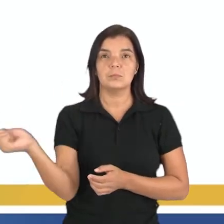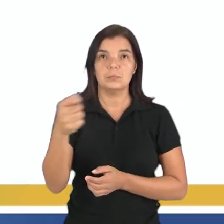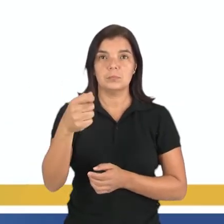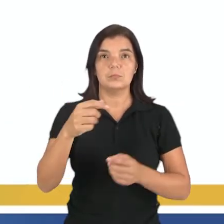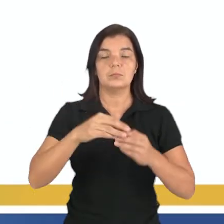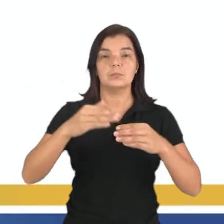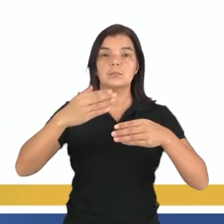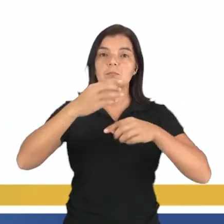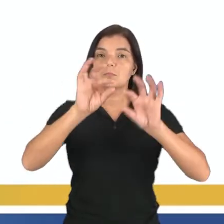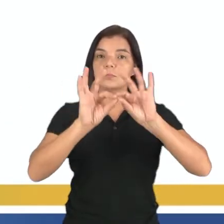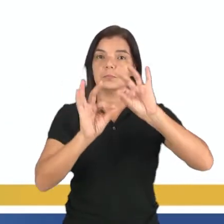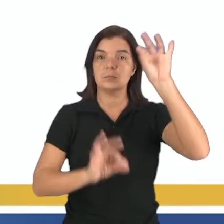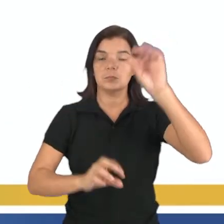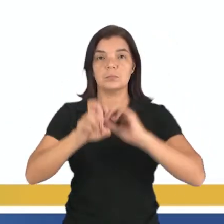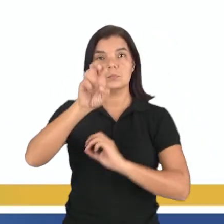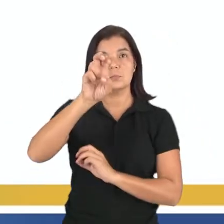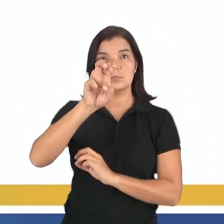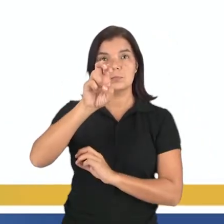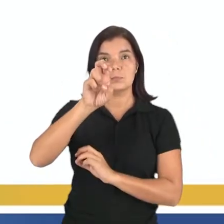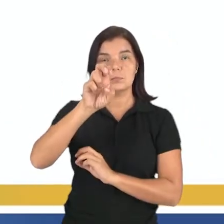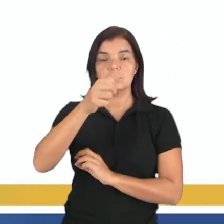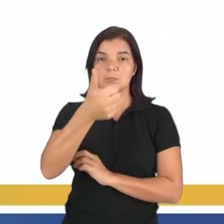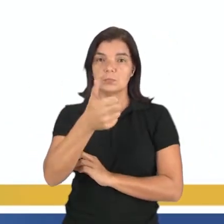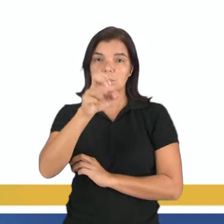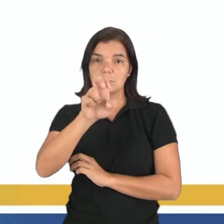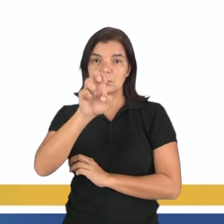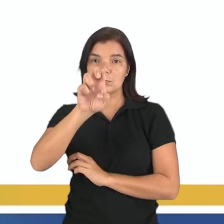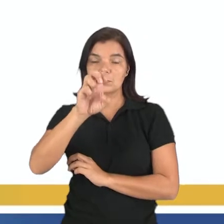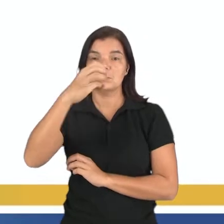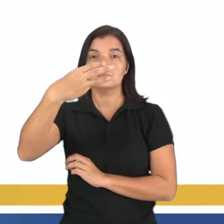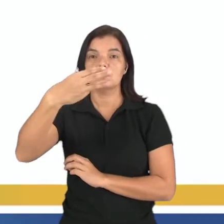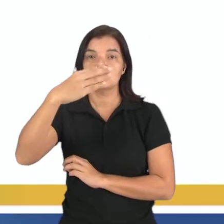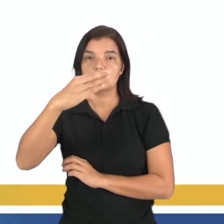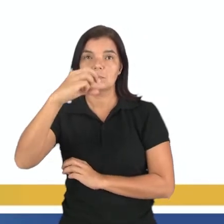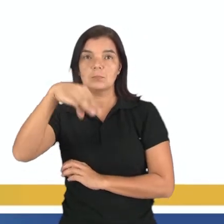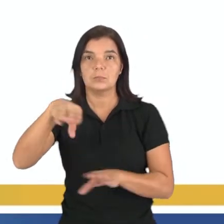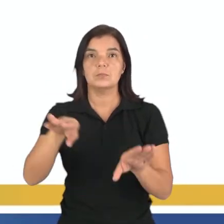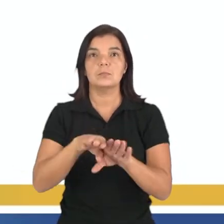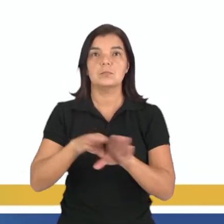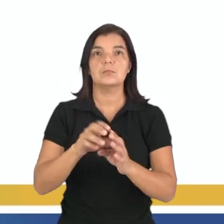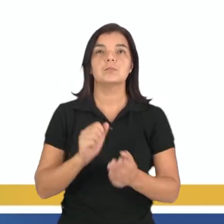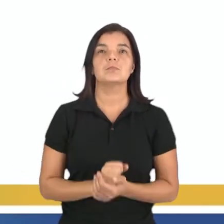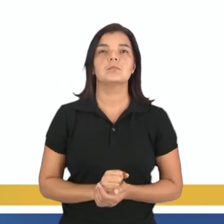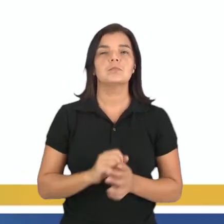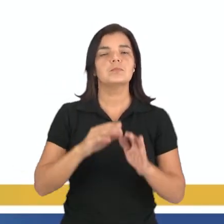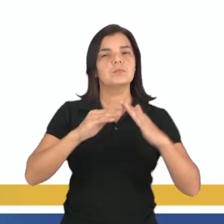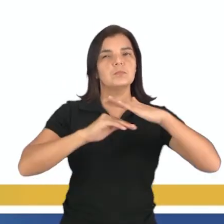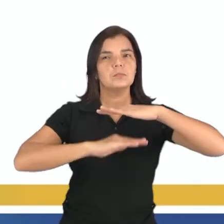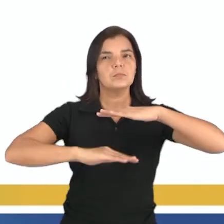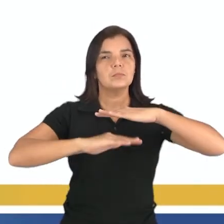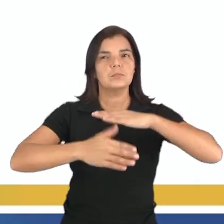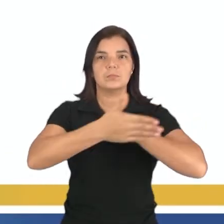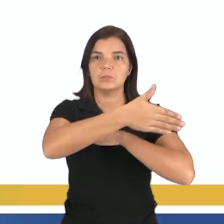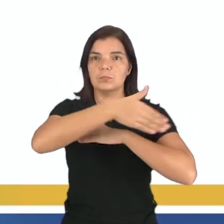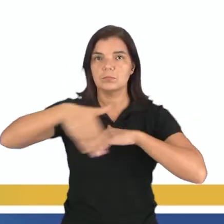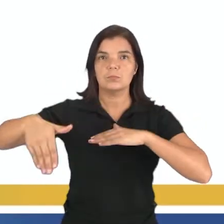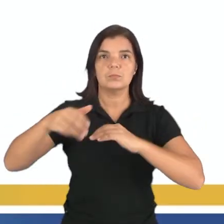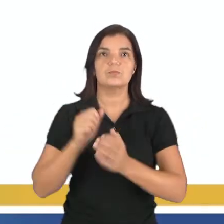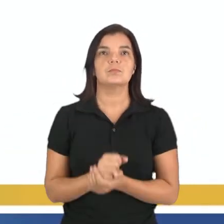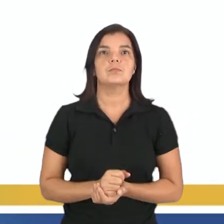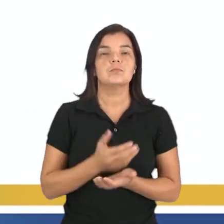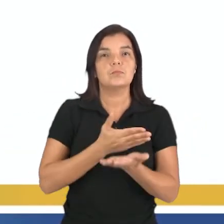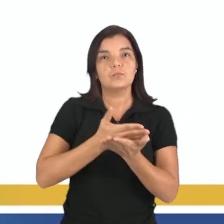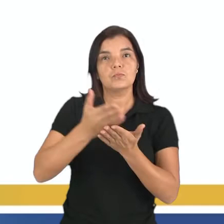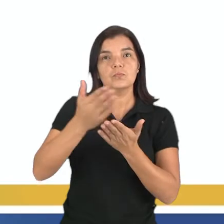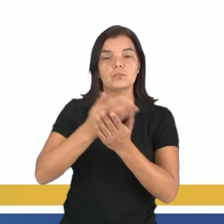A altura da rede é de 5 pés, ou 155 centímetros nas pontas, e um pouco mais baixa no centro. O rally